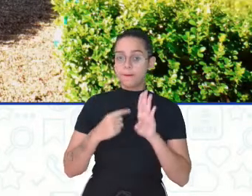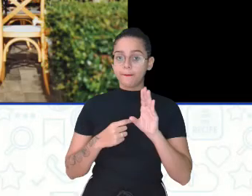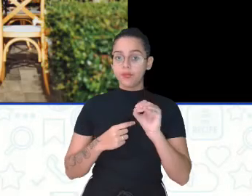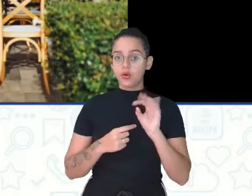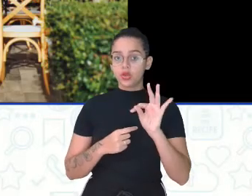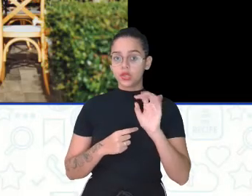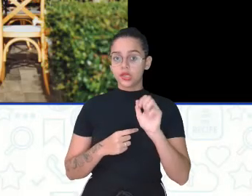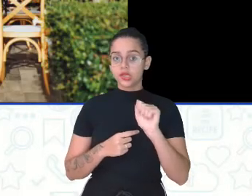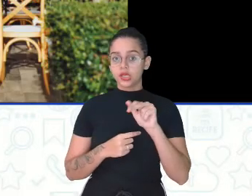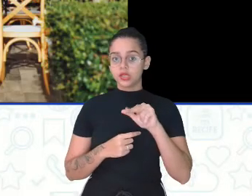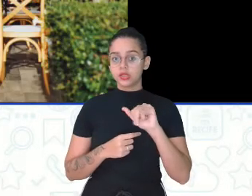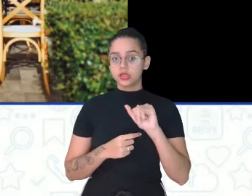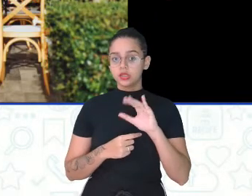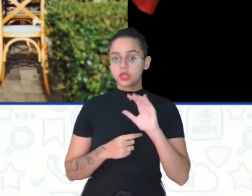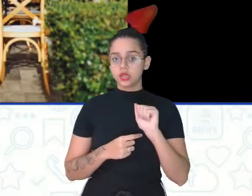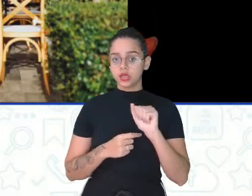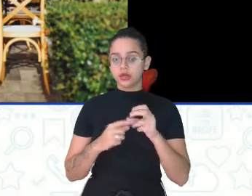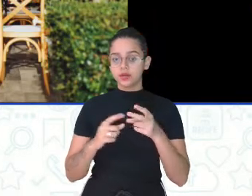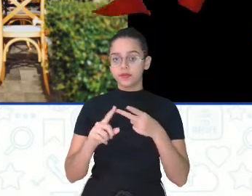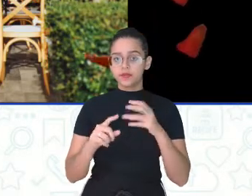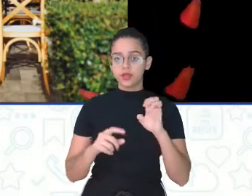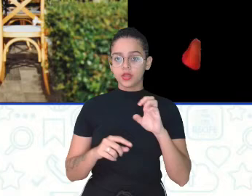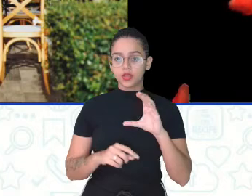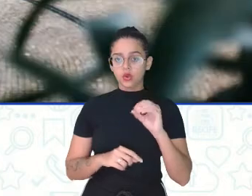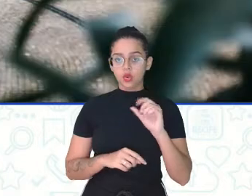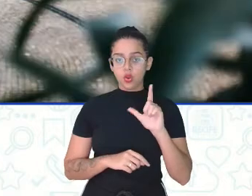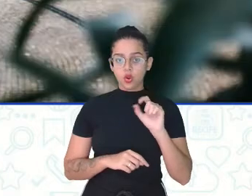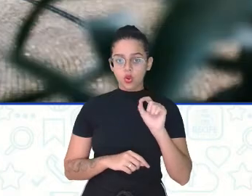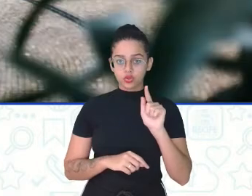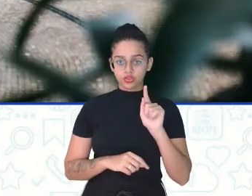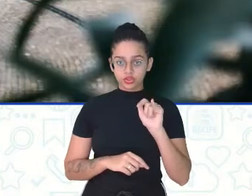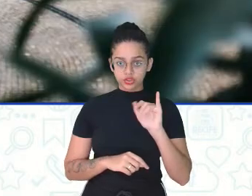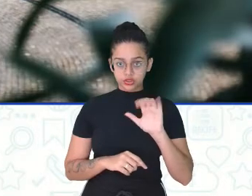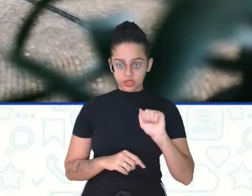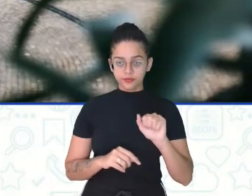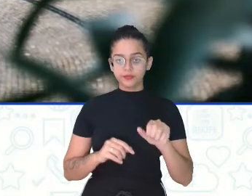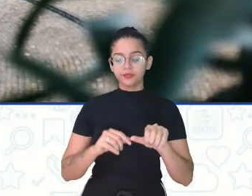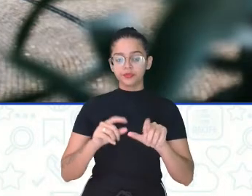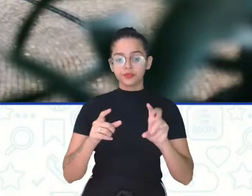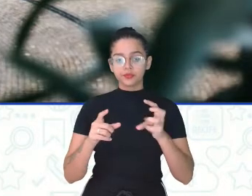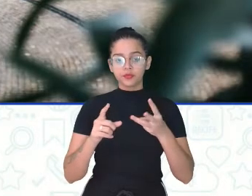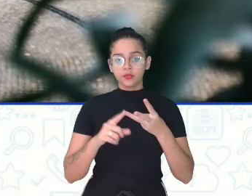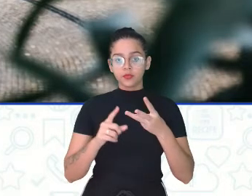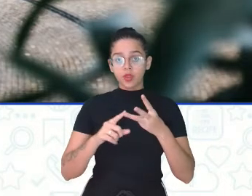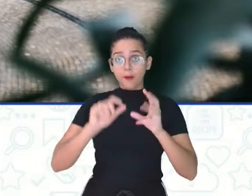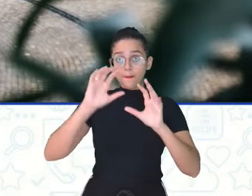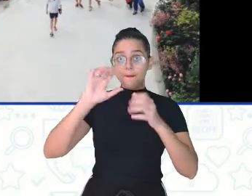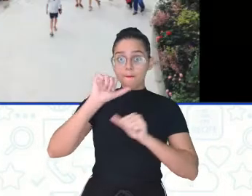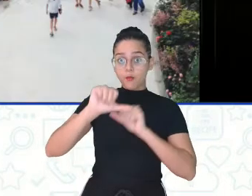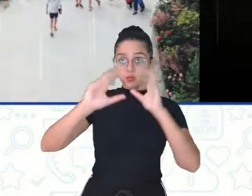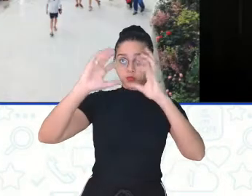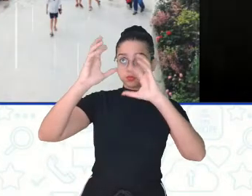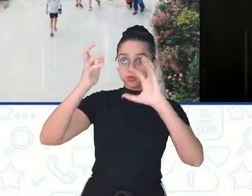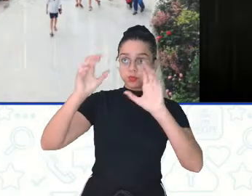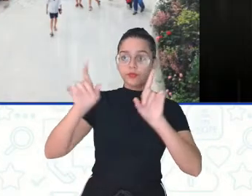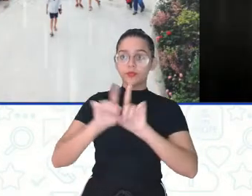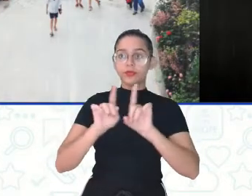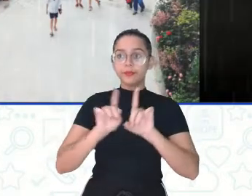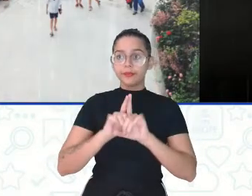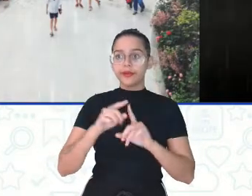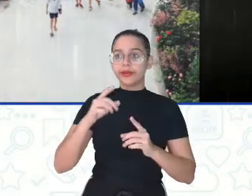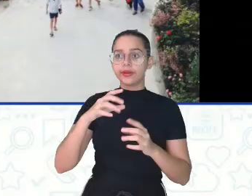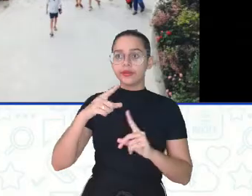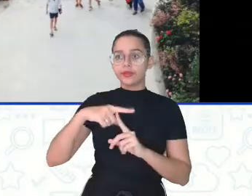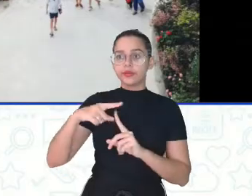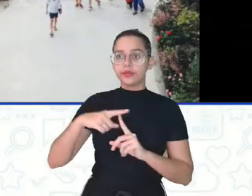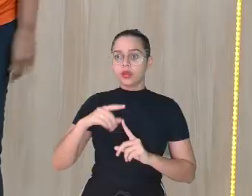em botânica, ecologia, mudanças climáticas de cada região e estilos arquitetônicos. Tudo isso